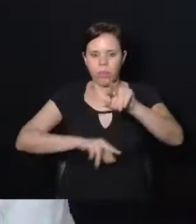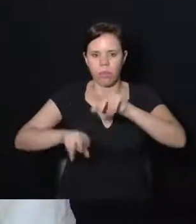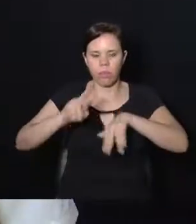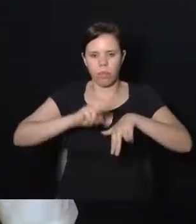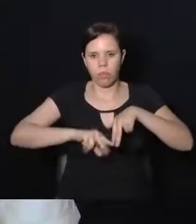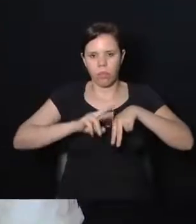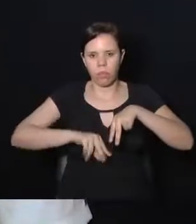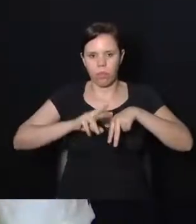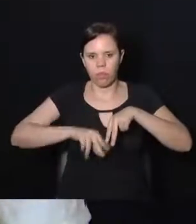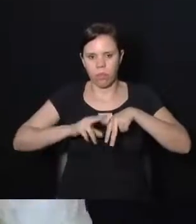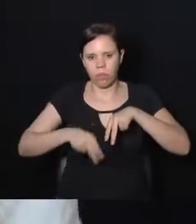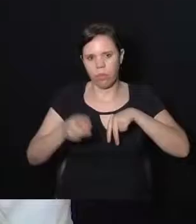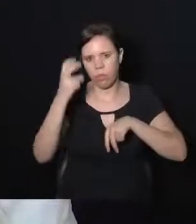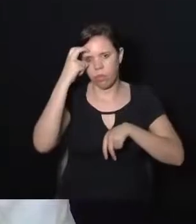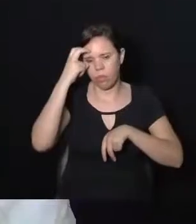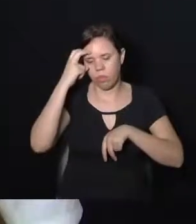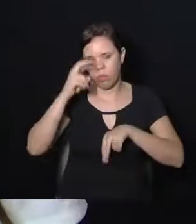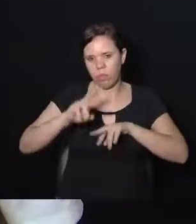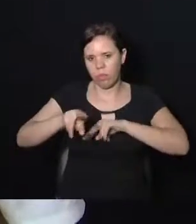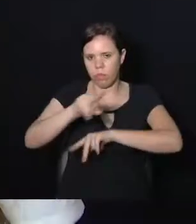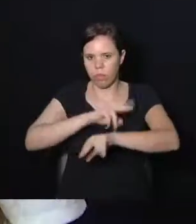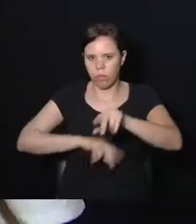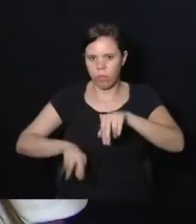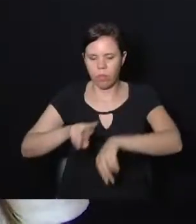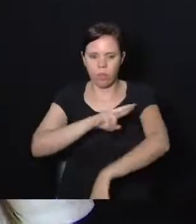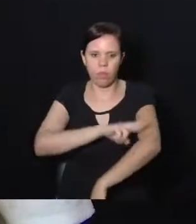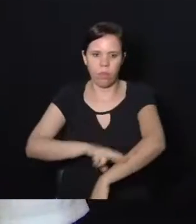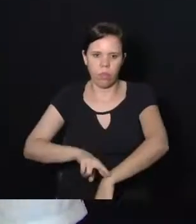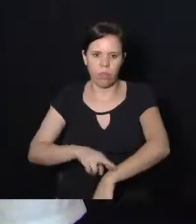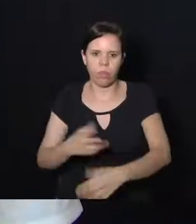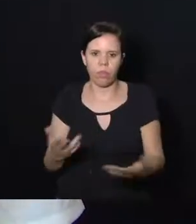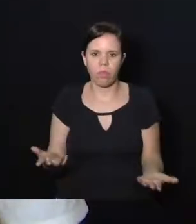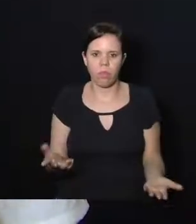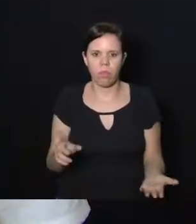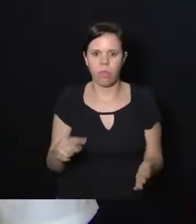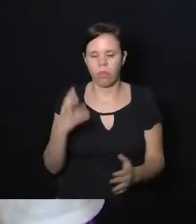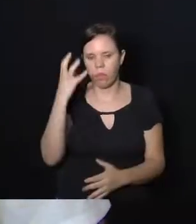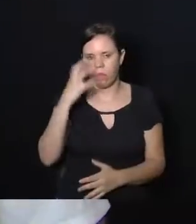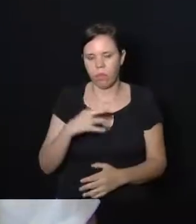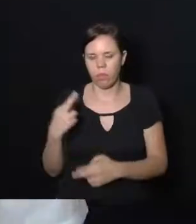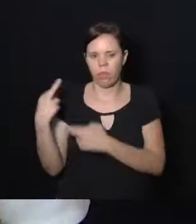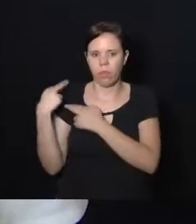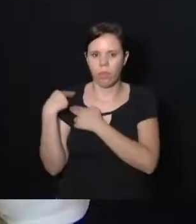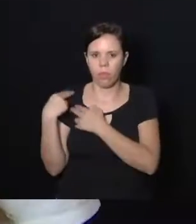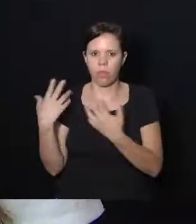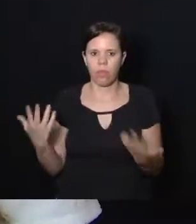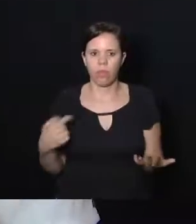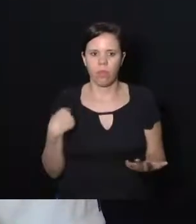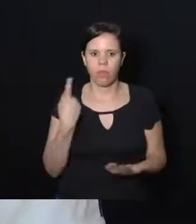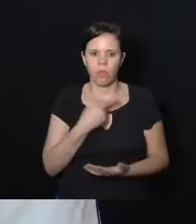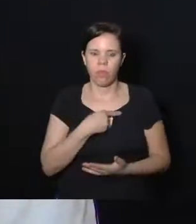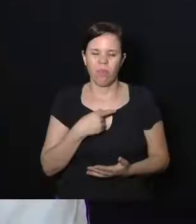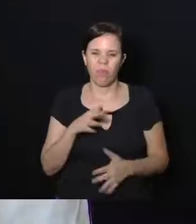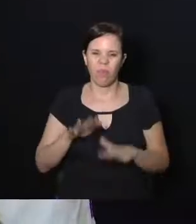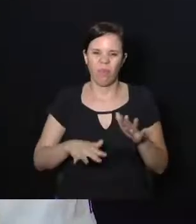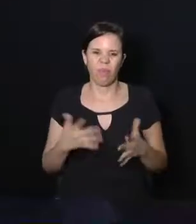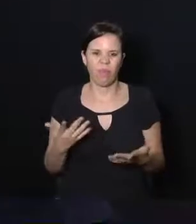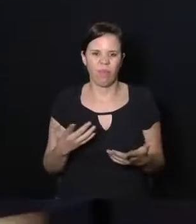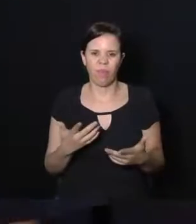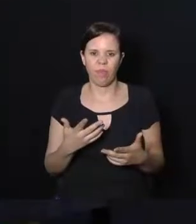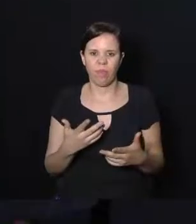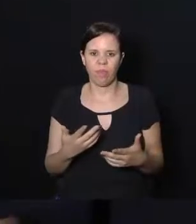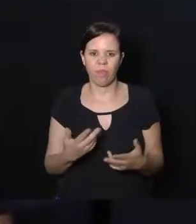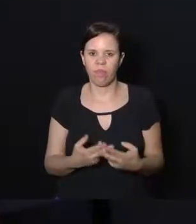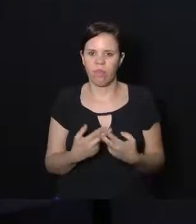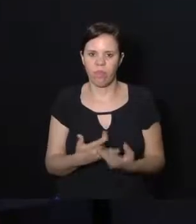gênero, diversidade cultural, diversidade de raça. É algo que realmente deve ser levado a sério e ajuda muito na tolerância das pessoas atualmente.